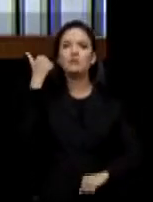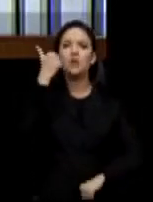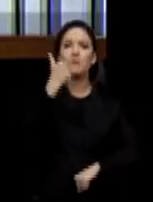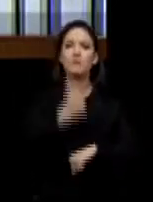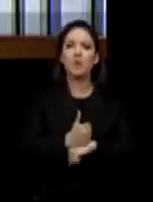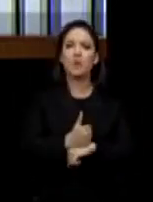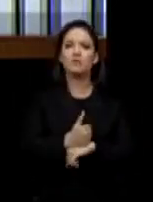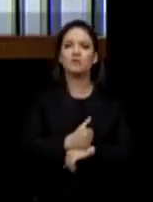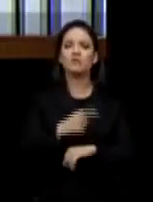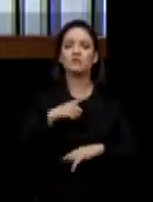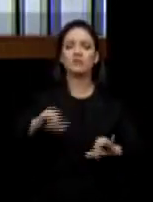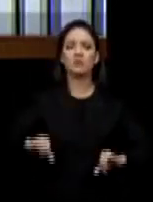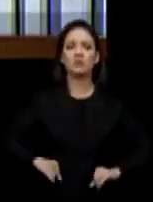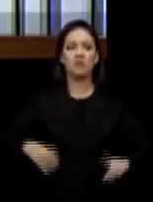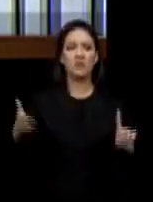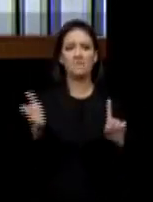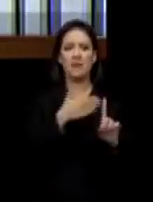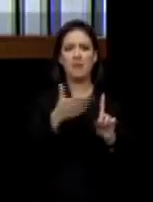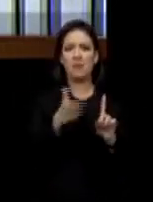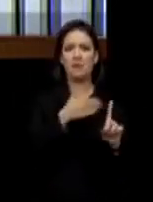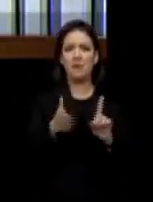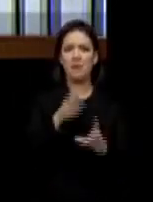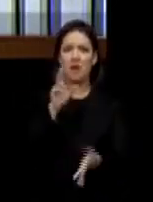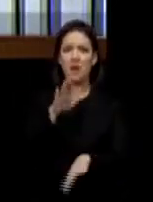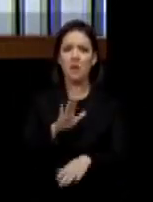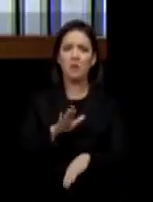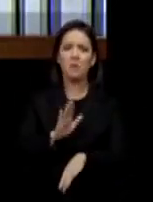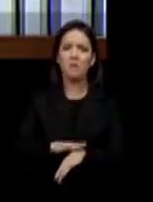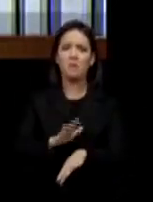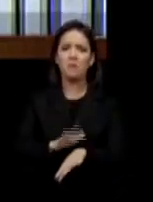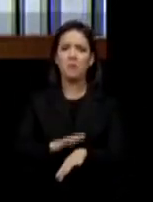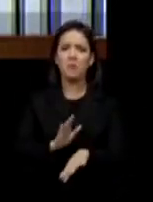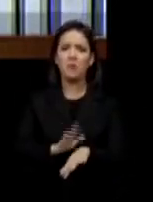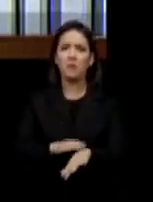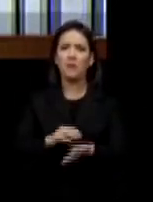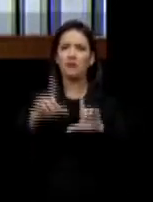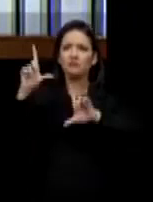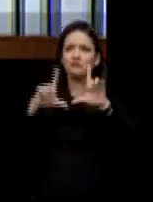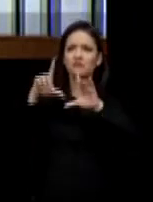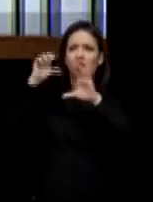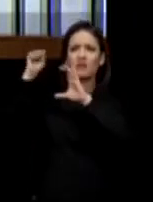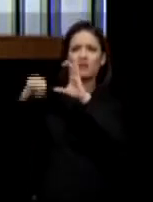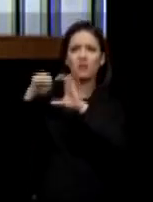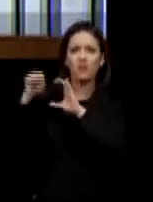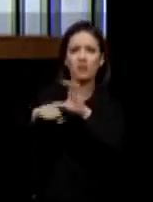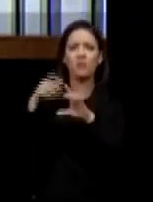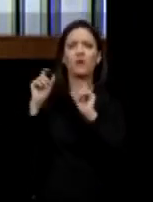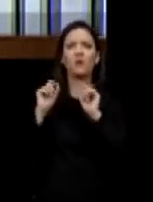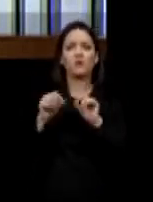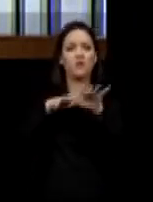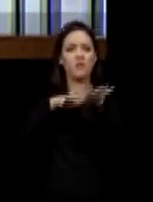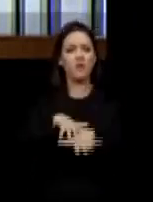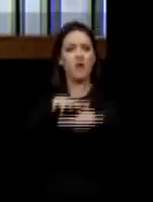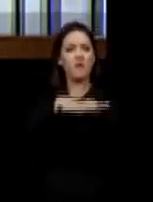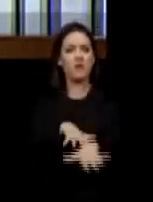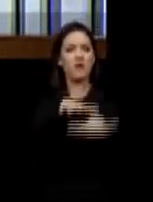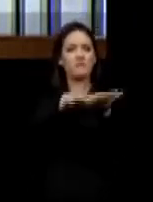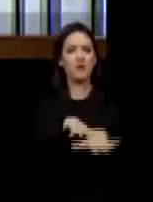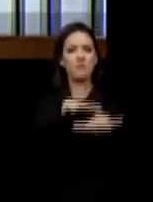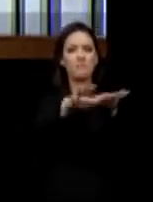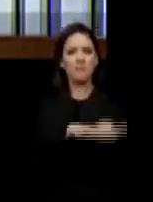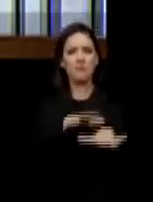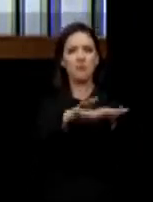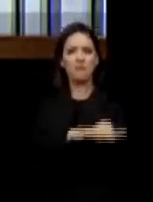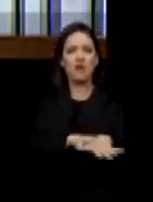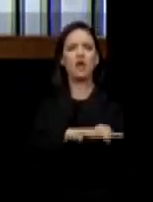foram agredidos quando faziam a cobertura jornalística de uma manifestação política.